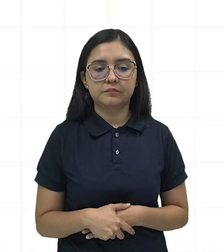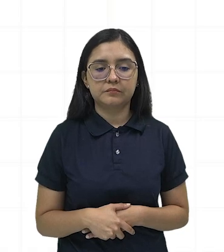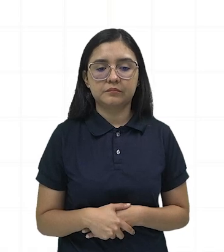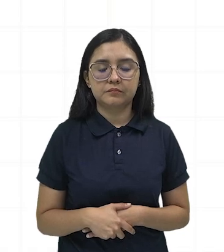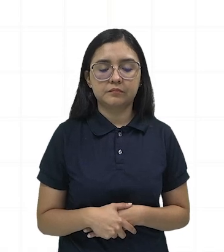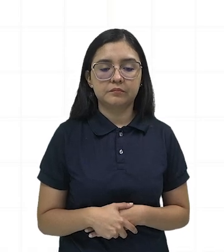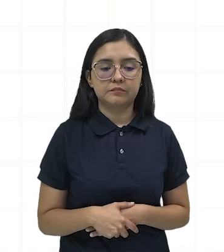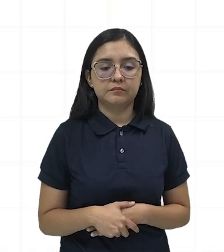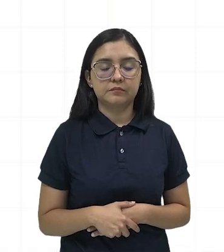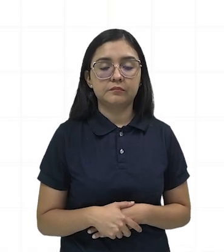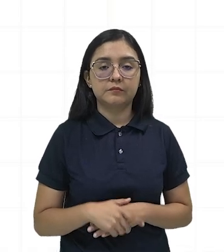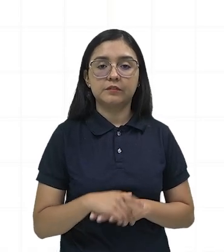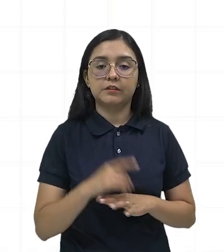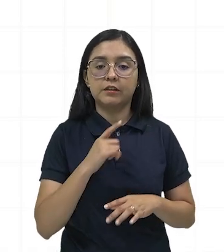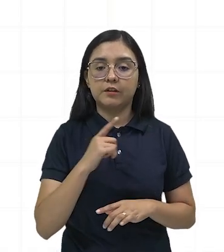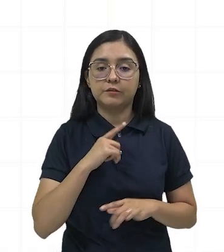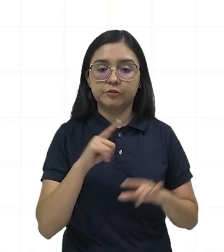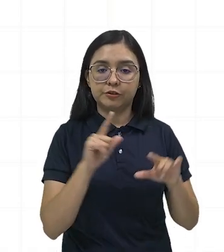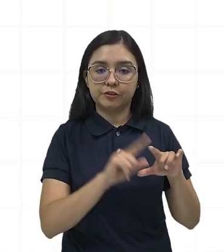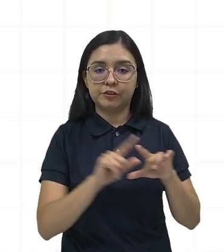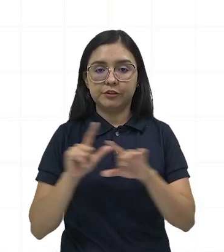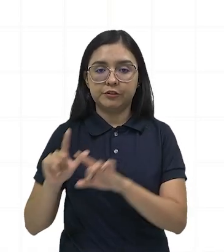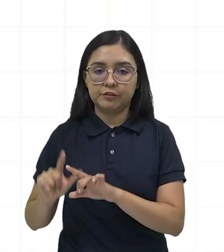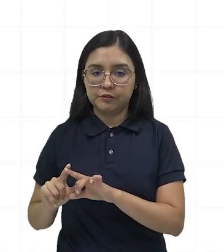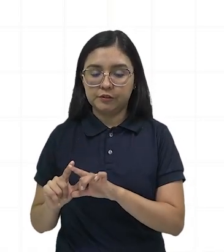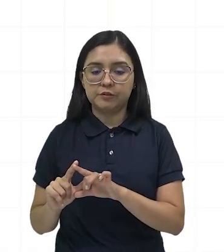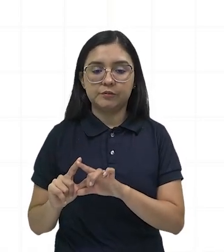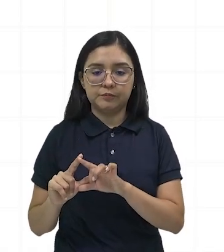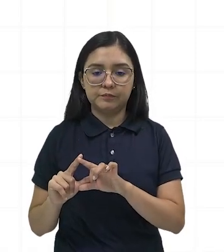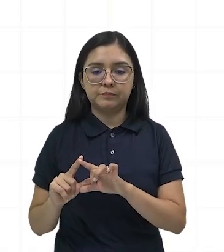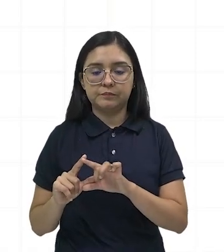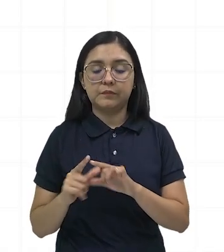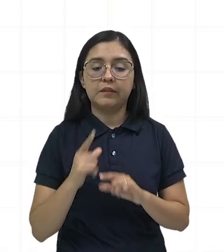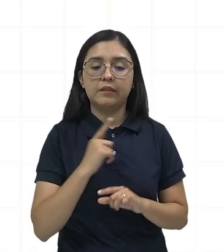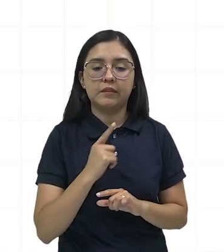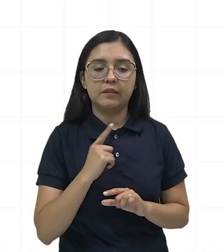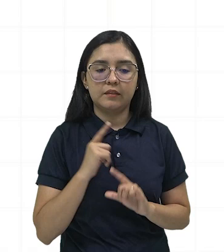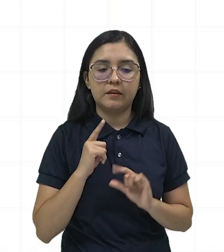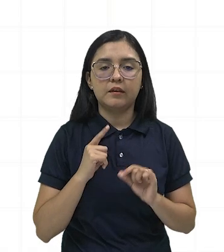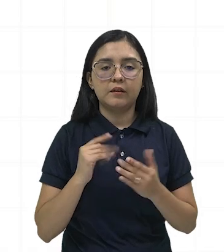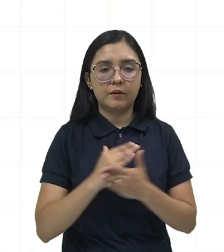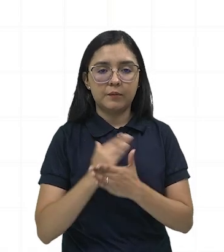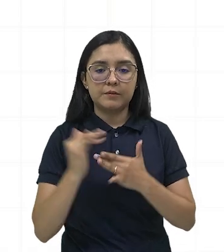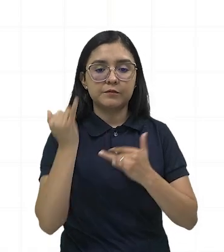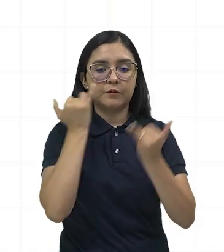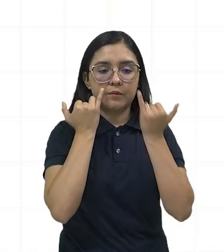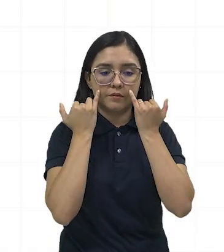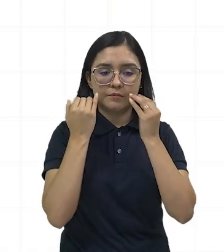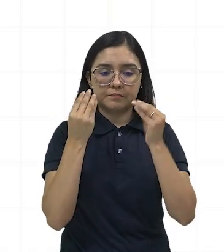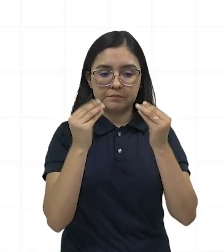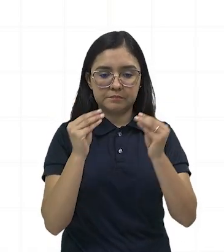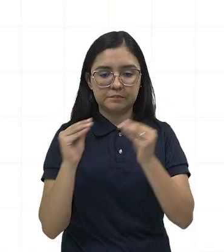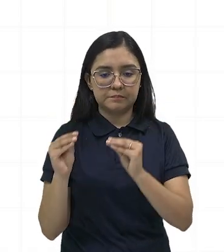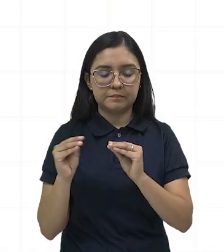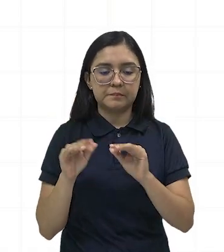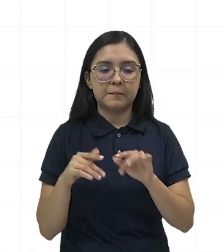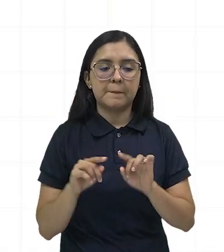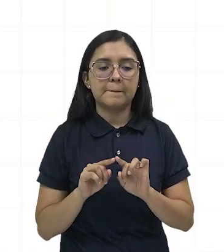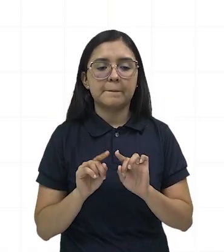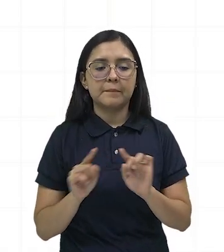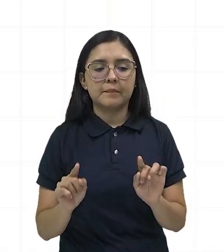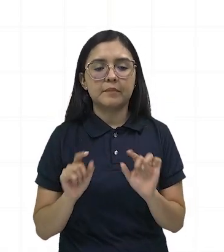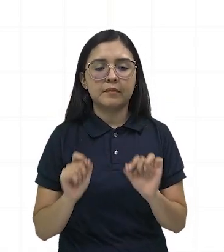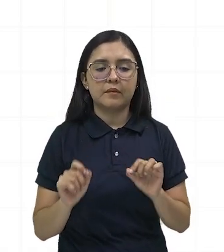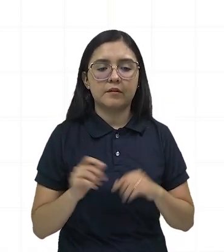temos aqui os triângulos roxos. E aí nós temos pouca informação, mas nós vamos considerar